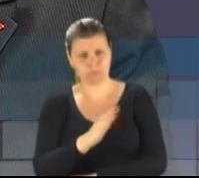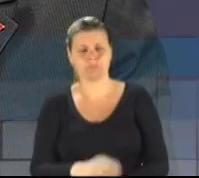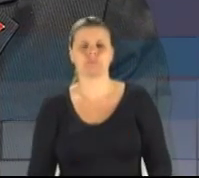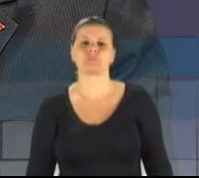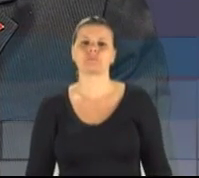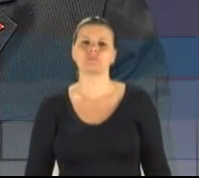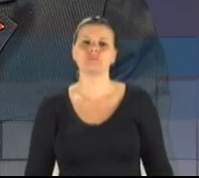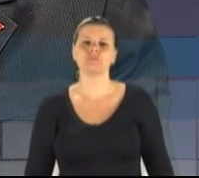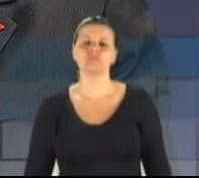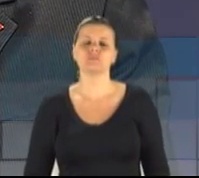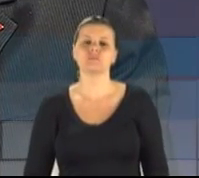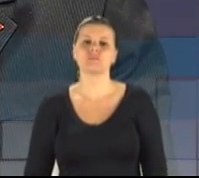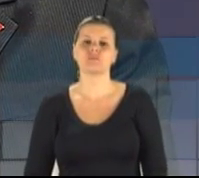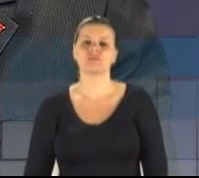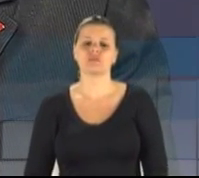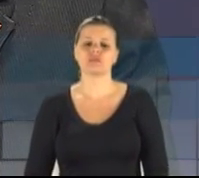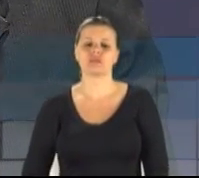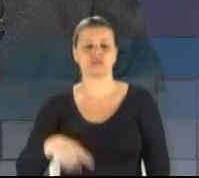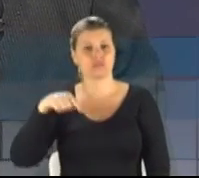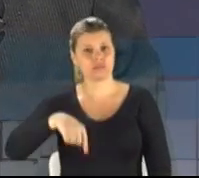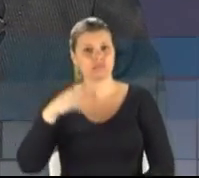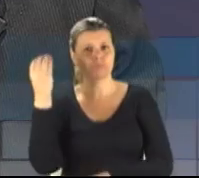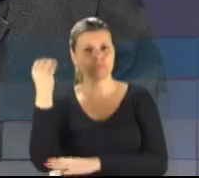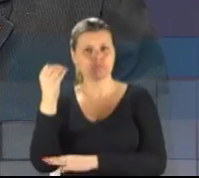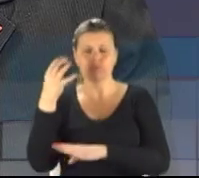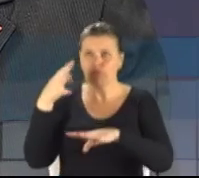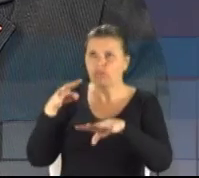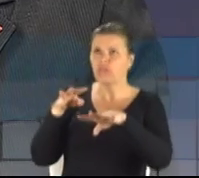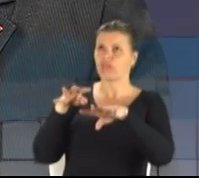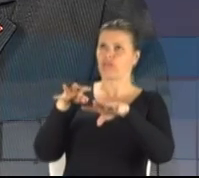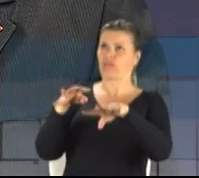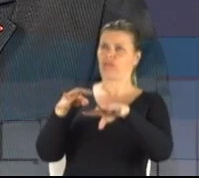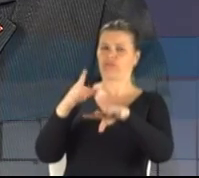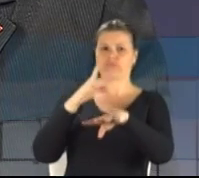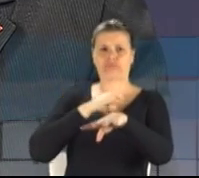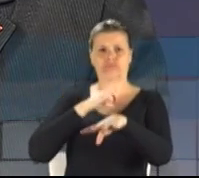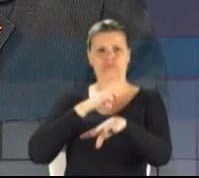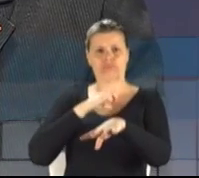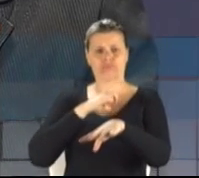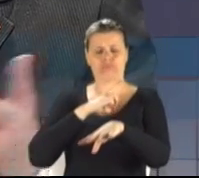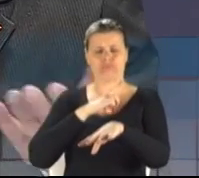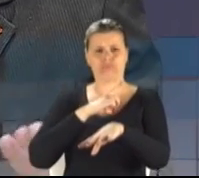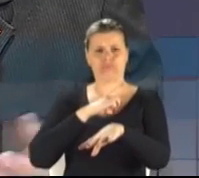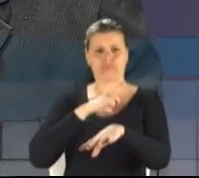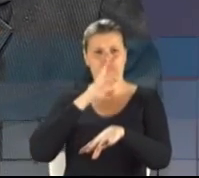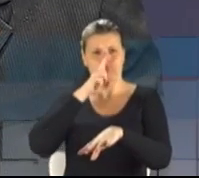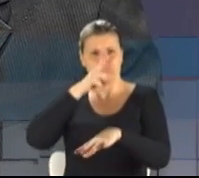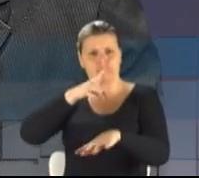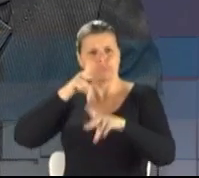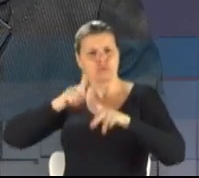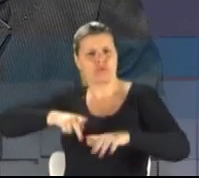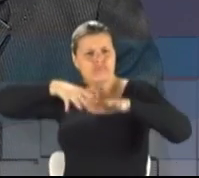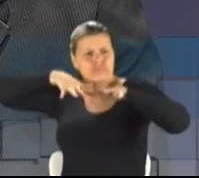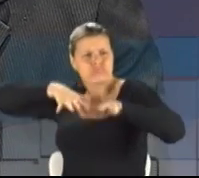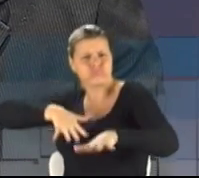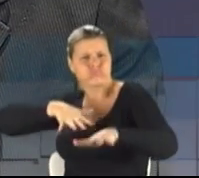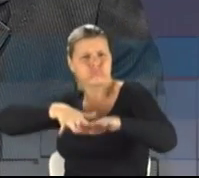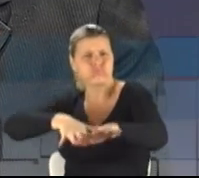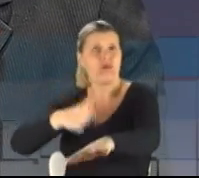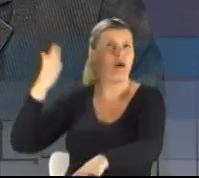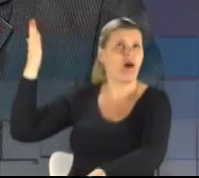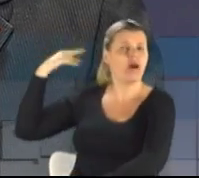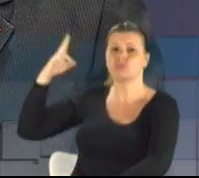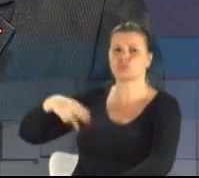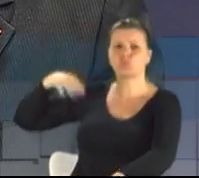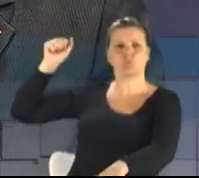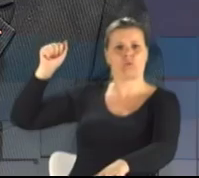assistiu a um movimento de rua nunca antes havido.